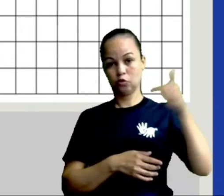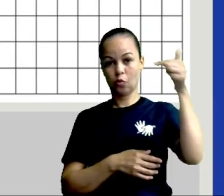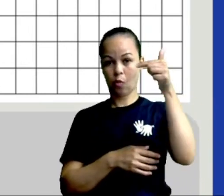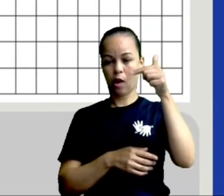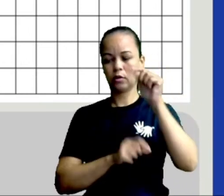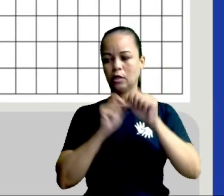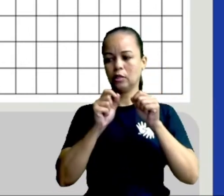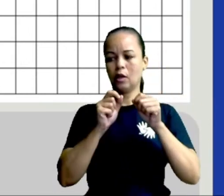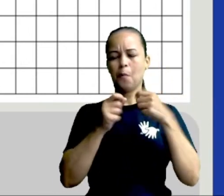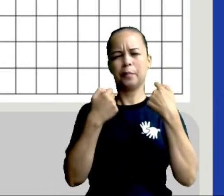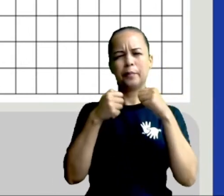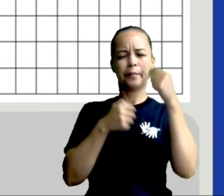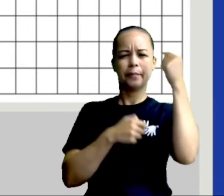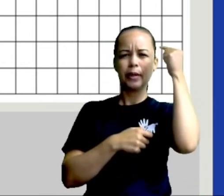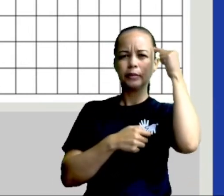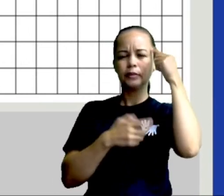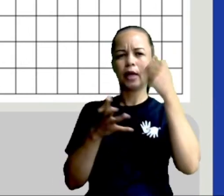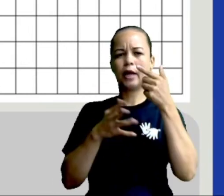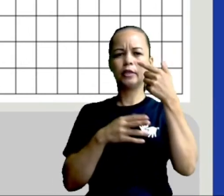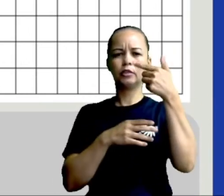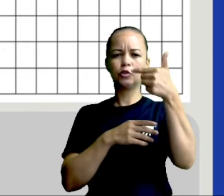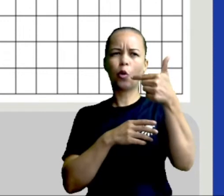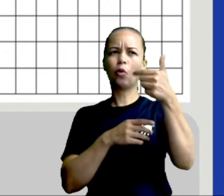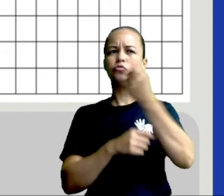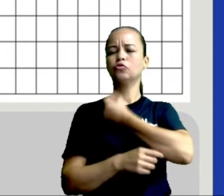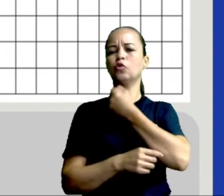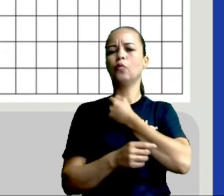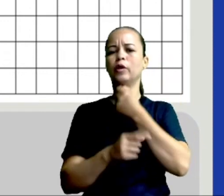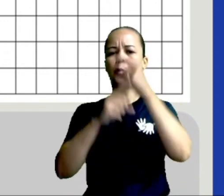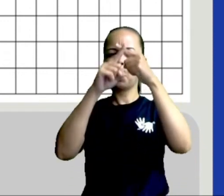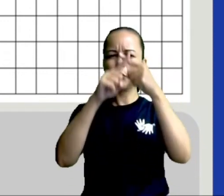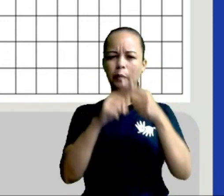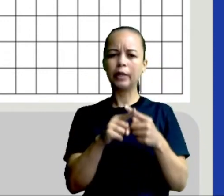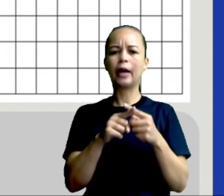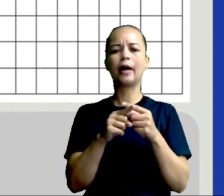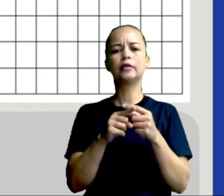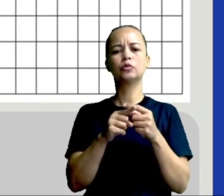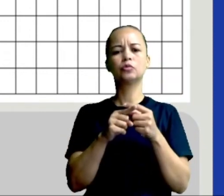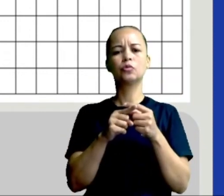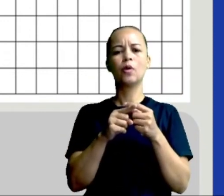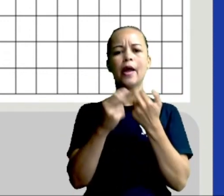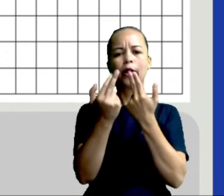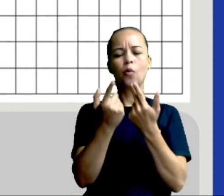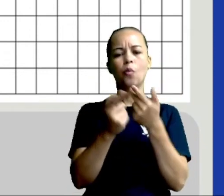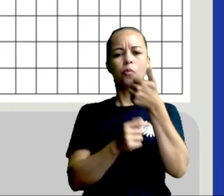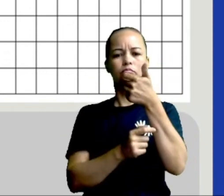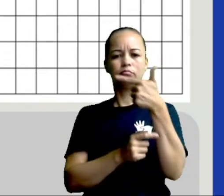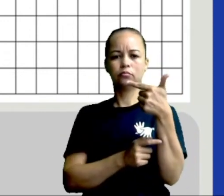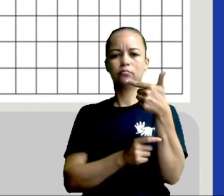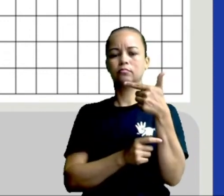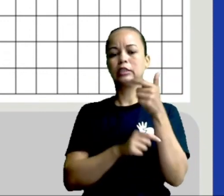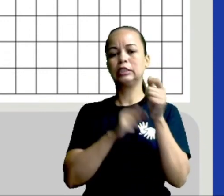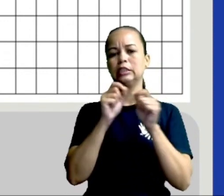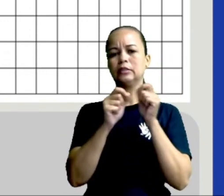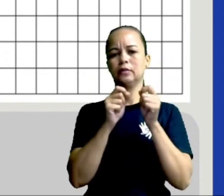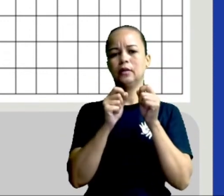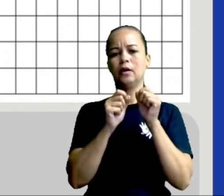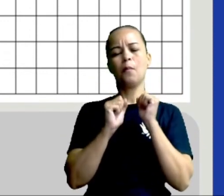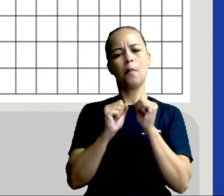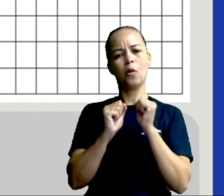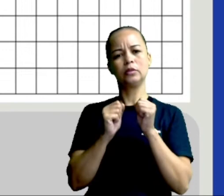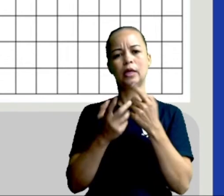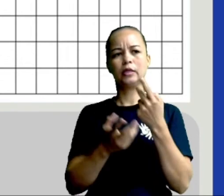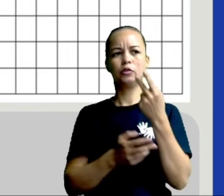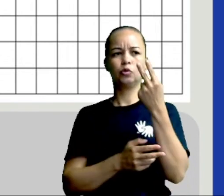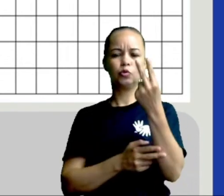que multiplicado me dê 12, beleza? Então, quem pode aí ser multiplicado e me dar o valor 12?